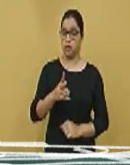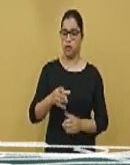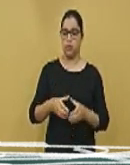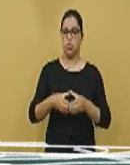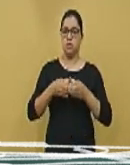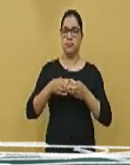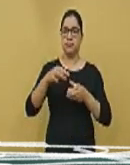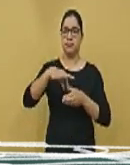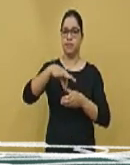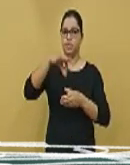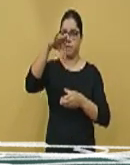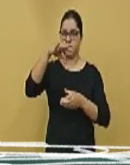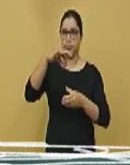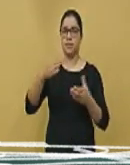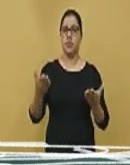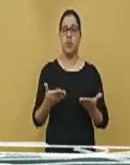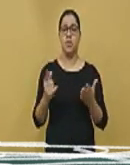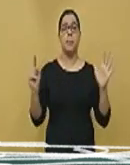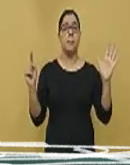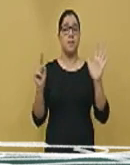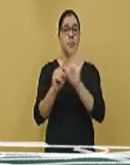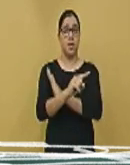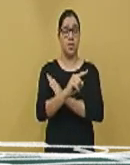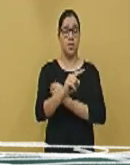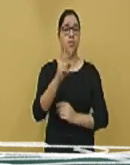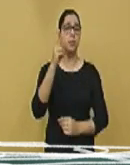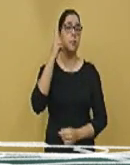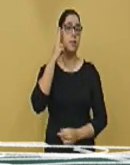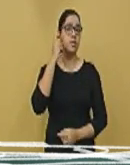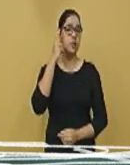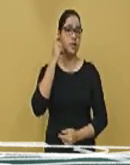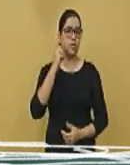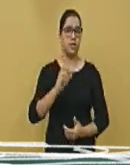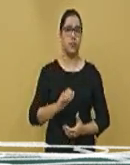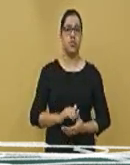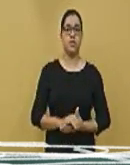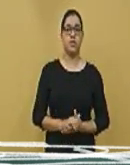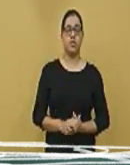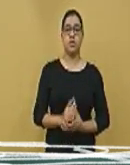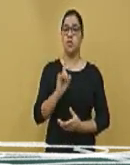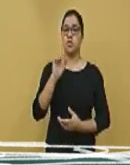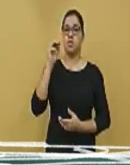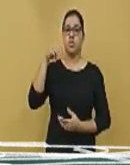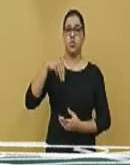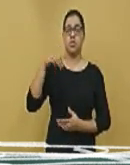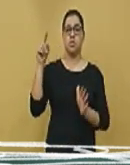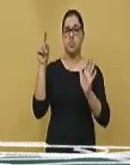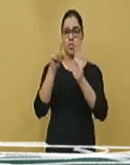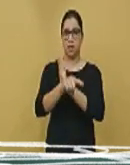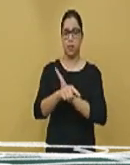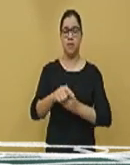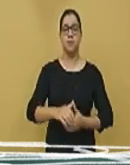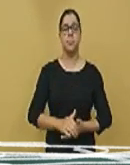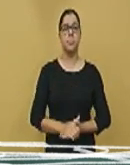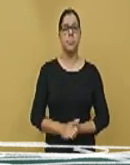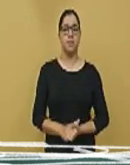quem faz a pergunta agora é o professor Etienne. Sorteio em um minuto.